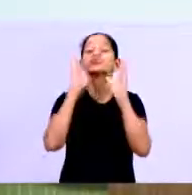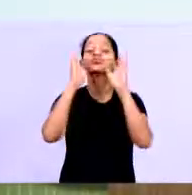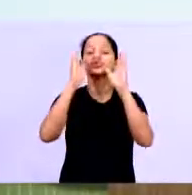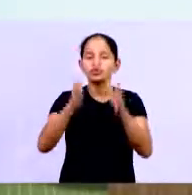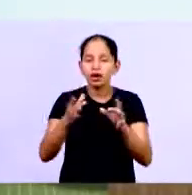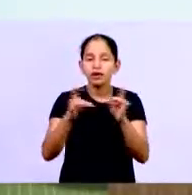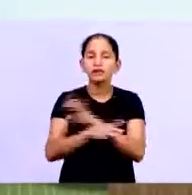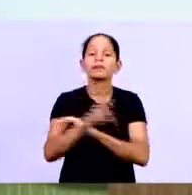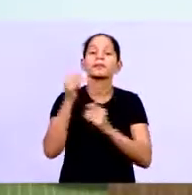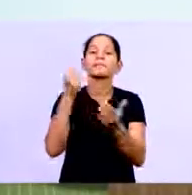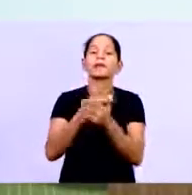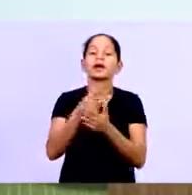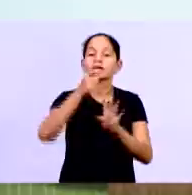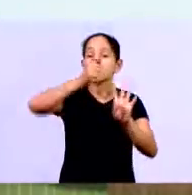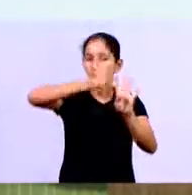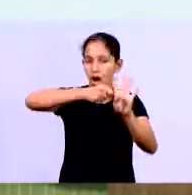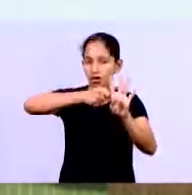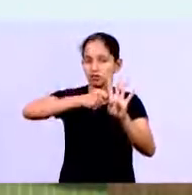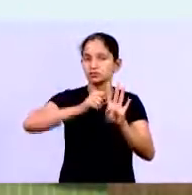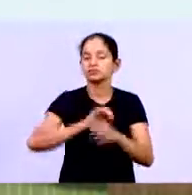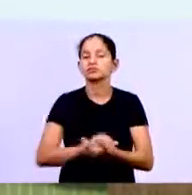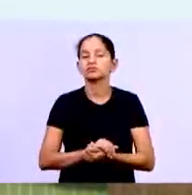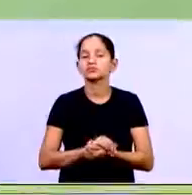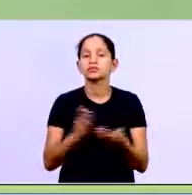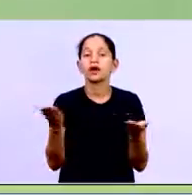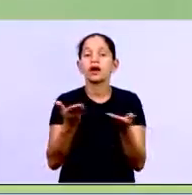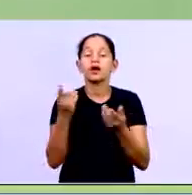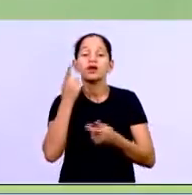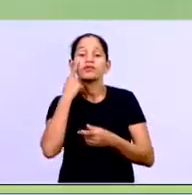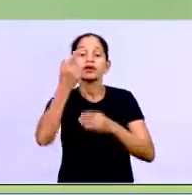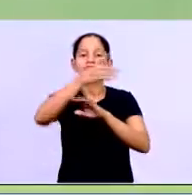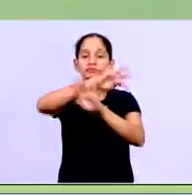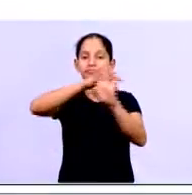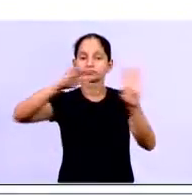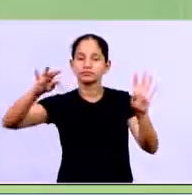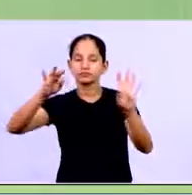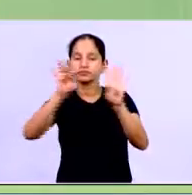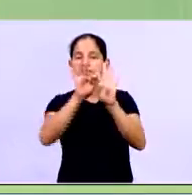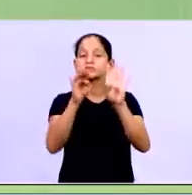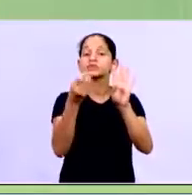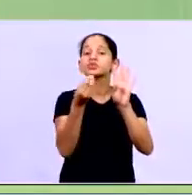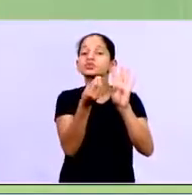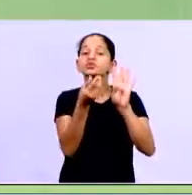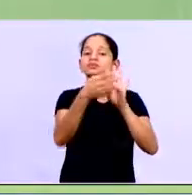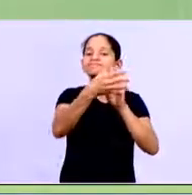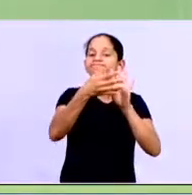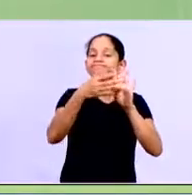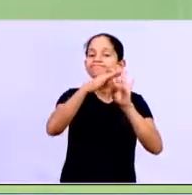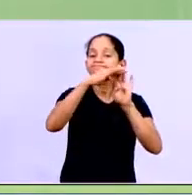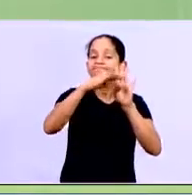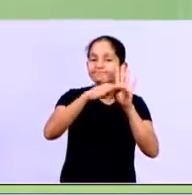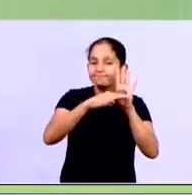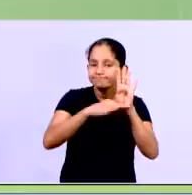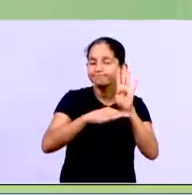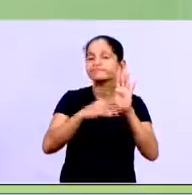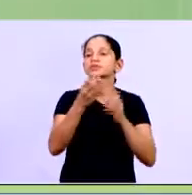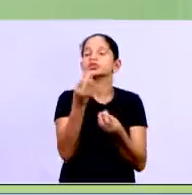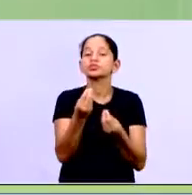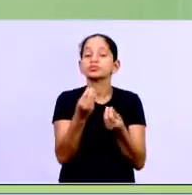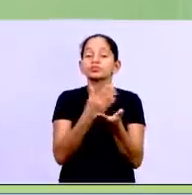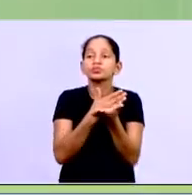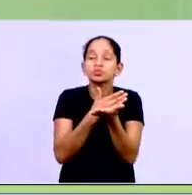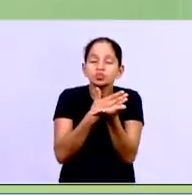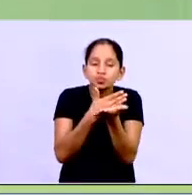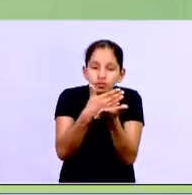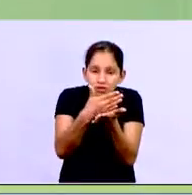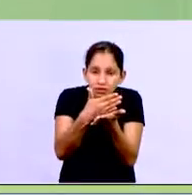4 parcelas. Vamos construir a planilha de amortização. Ok? Então, vamos lá. O saldo devedor inicial, 10